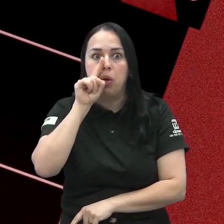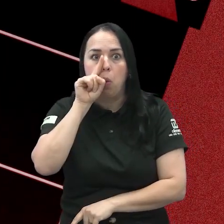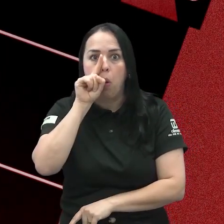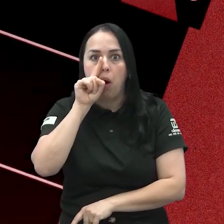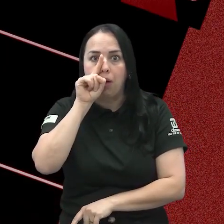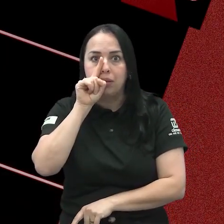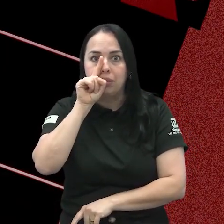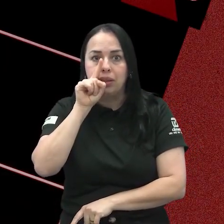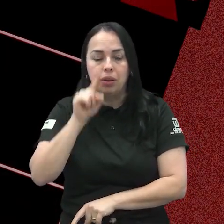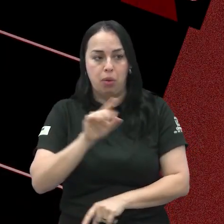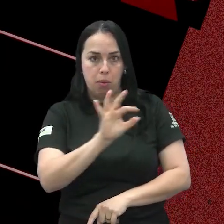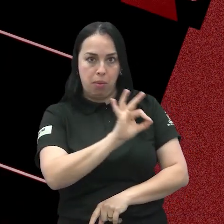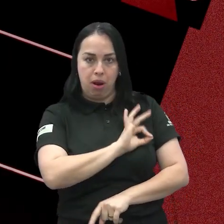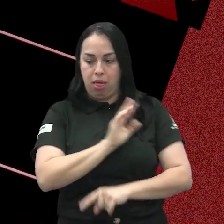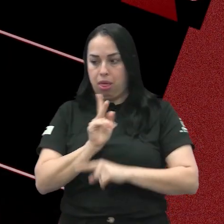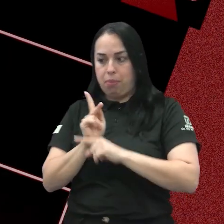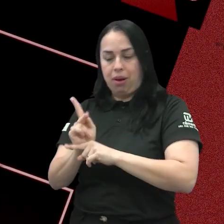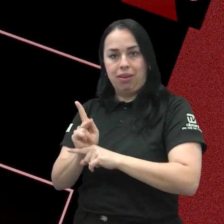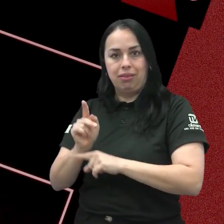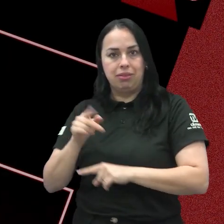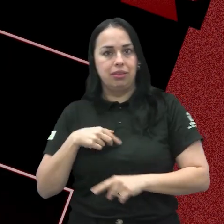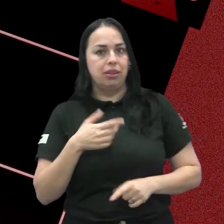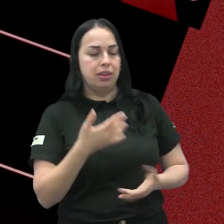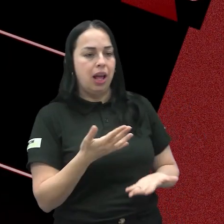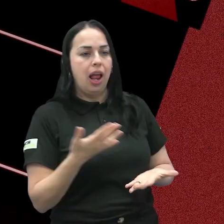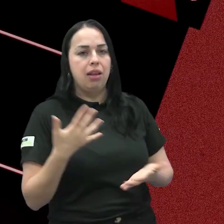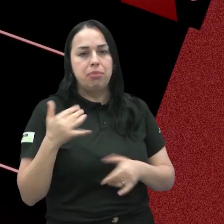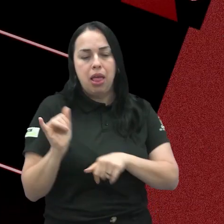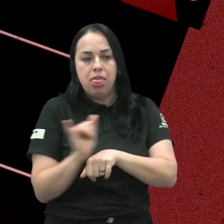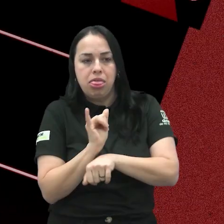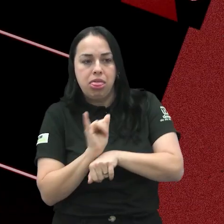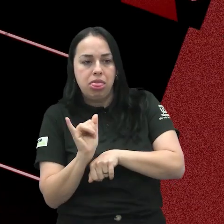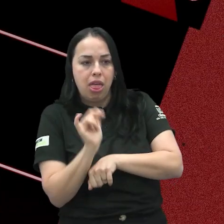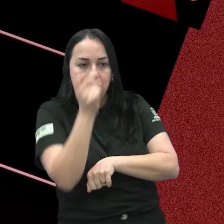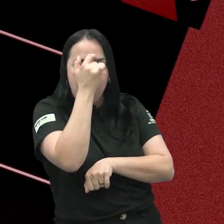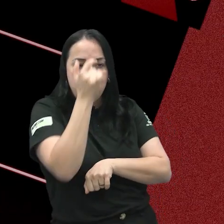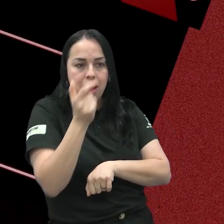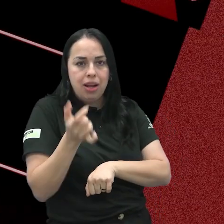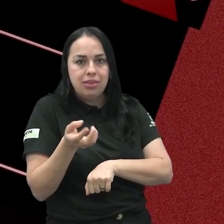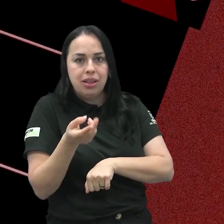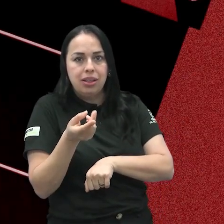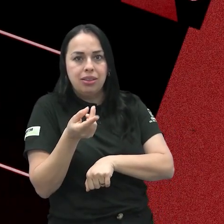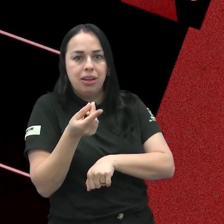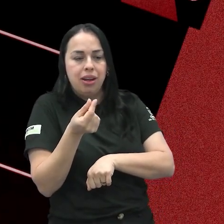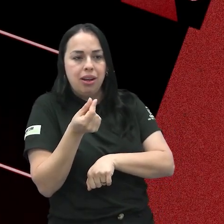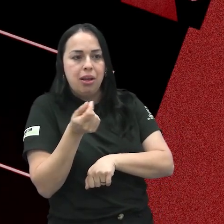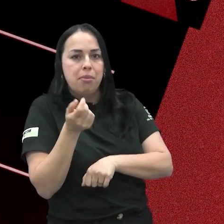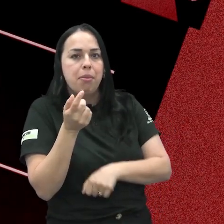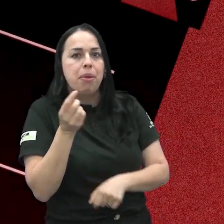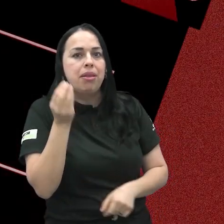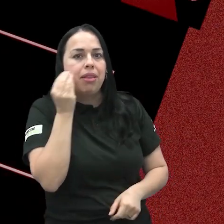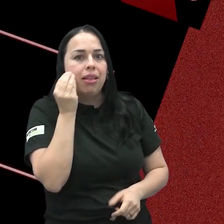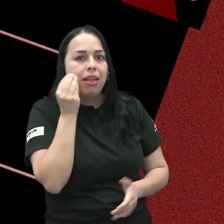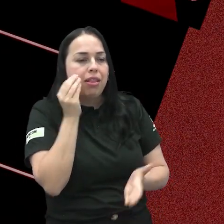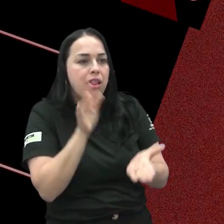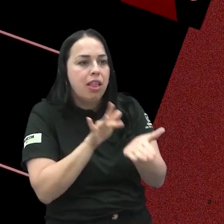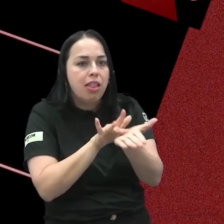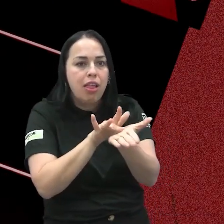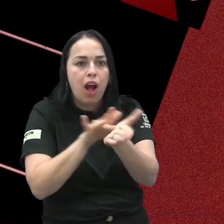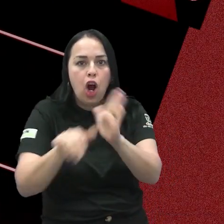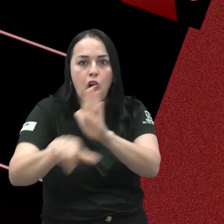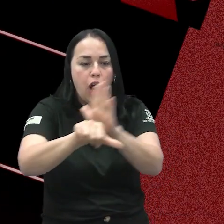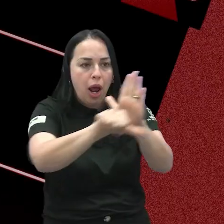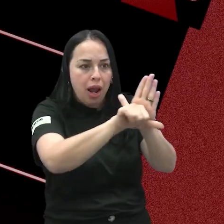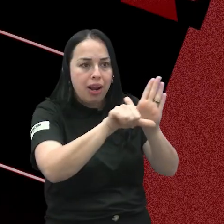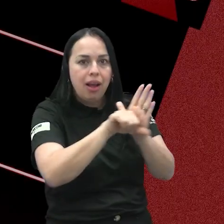perigosíssima de um policial. Ela tem de usar todo o seu talento para desmascarar criminosos e